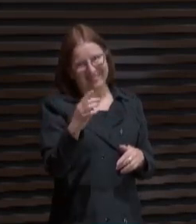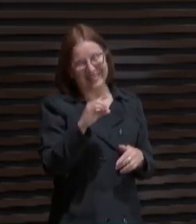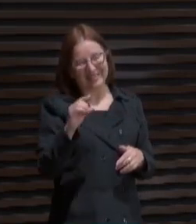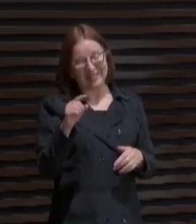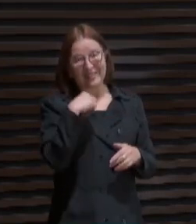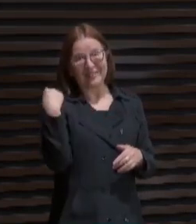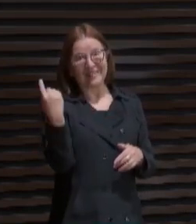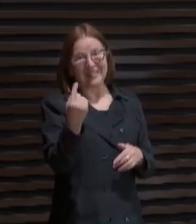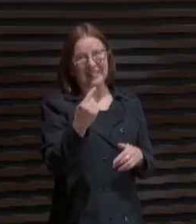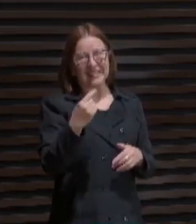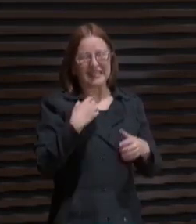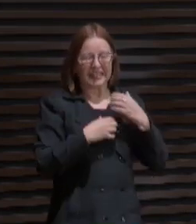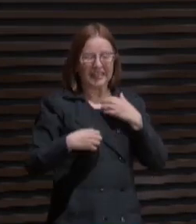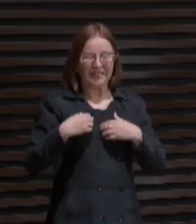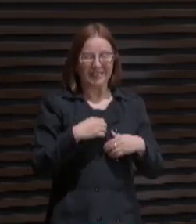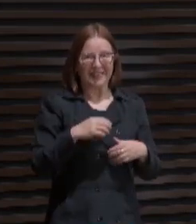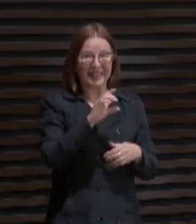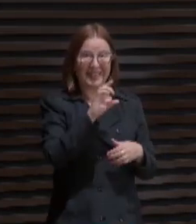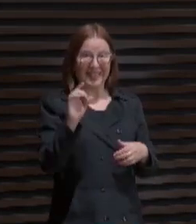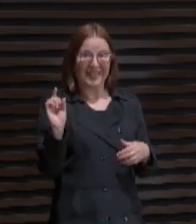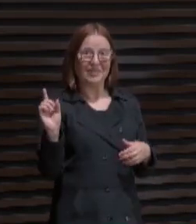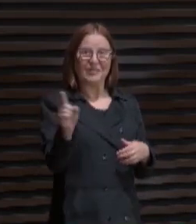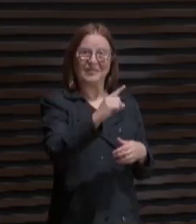cada um dos nossos sentimentos.